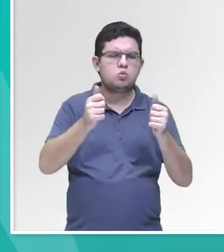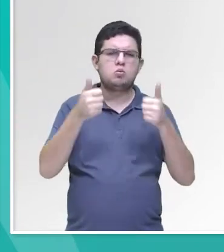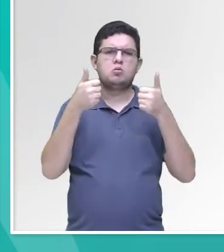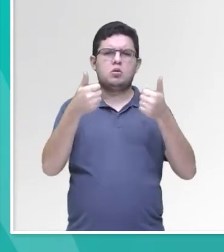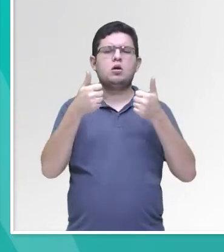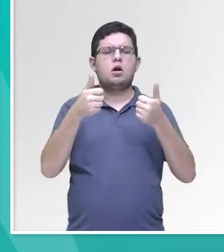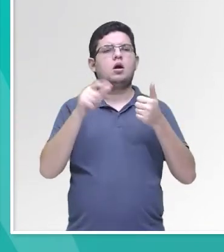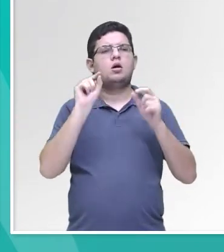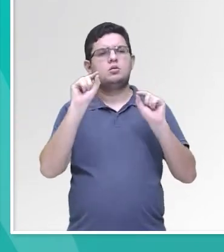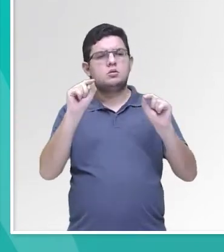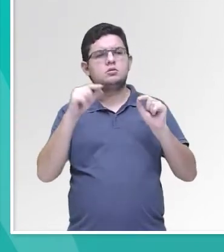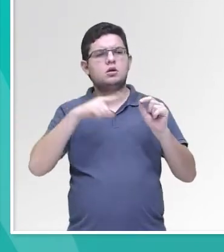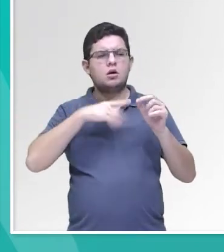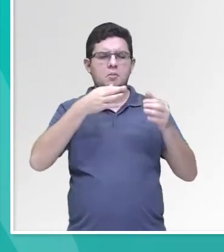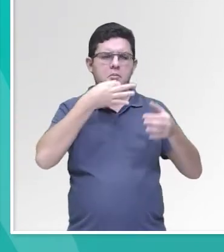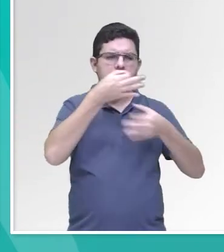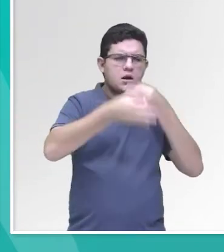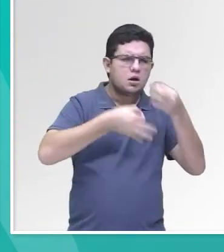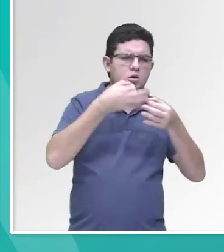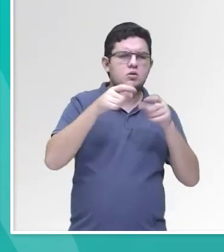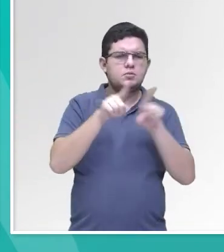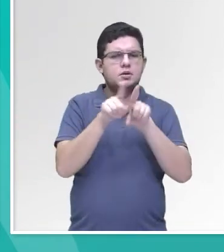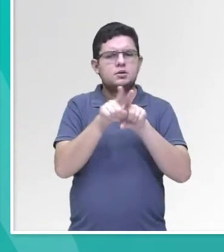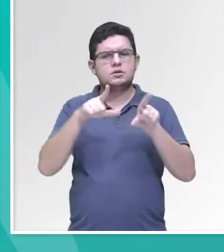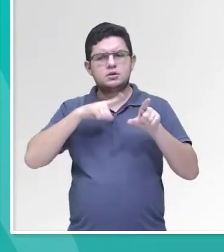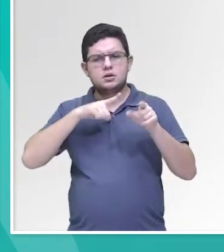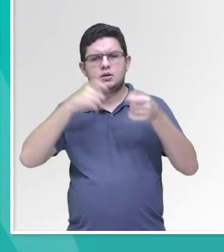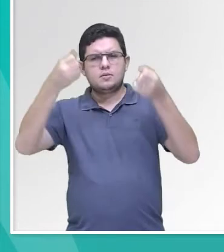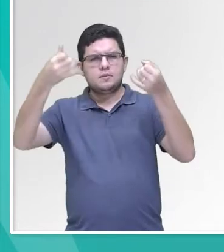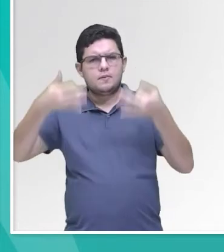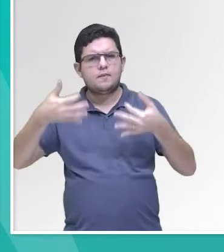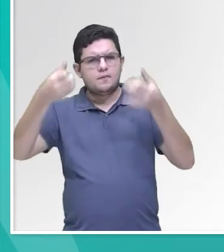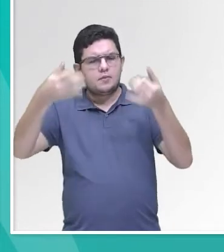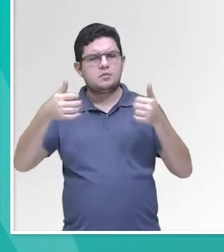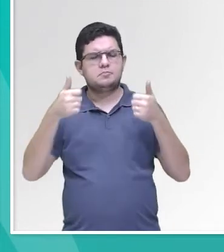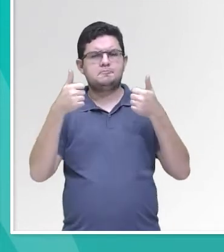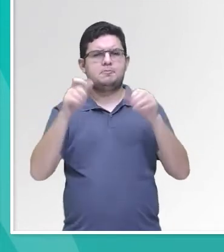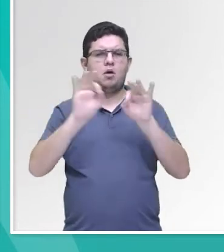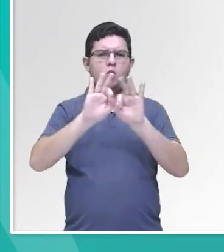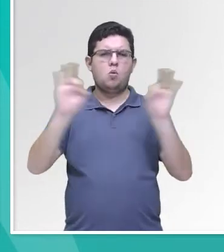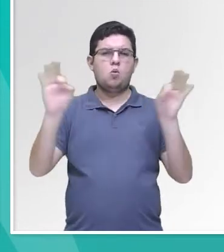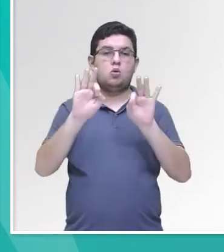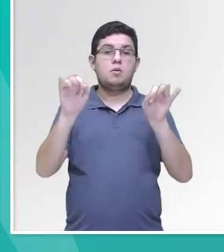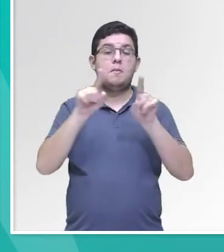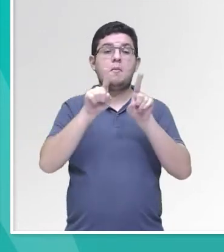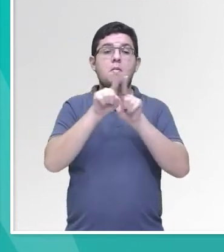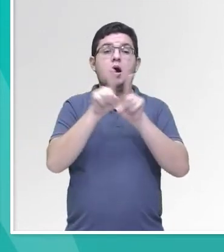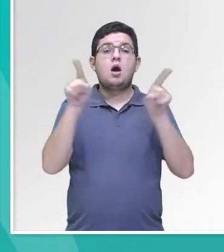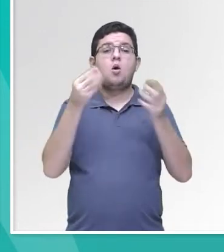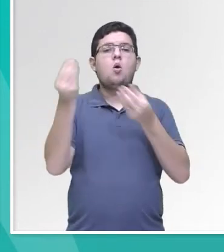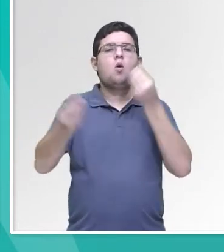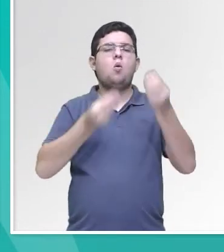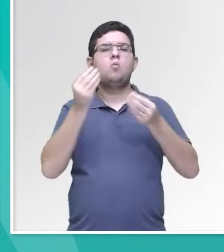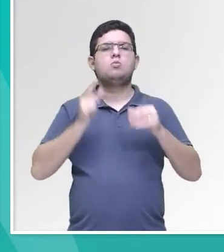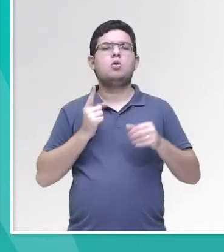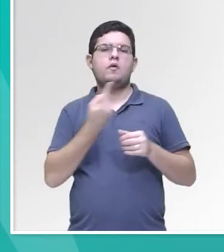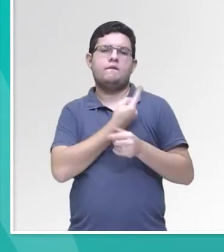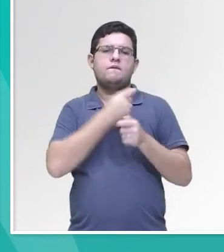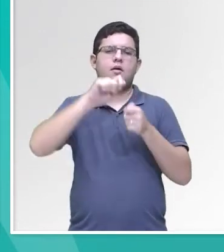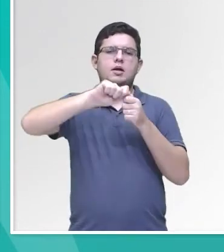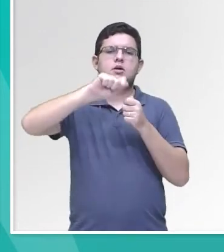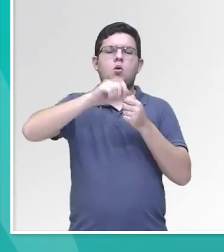apresenta argumentos para sustentar a opinião. Beleza, mas como é que a gente faz isso? Qual é a